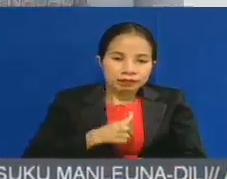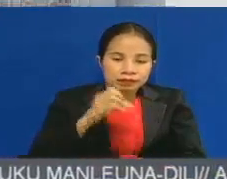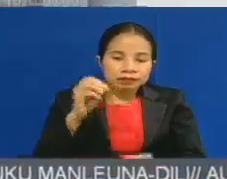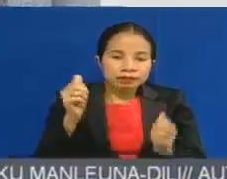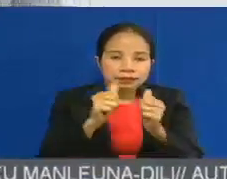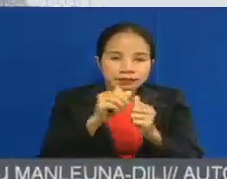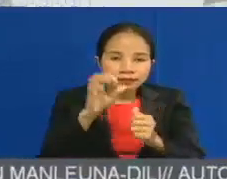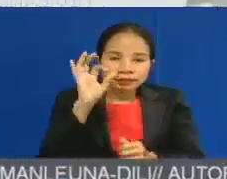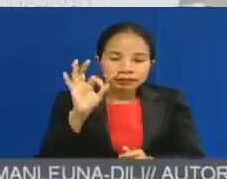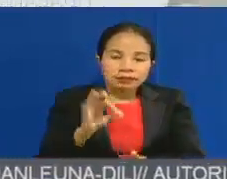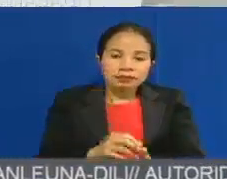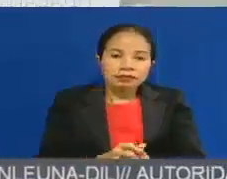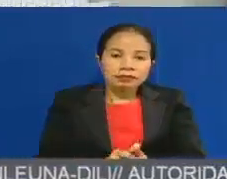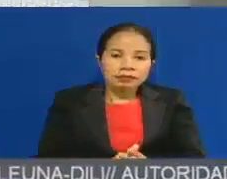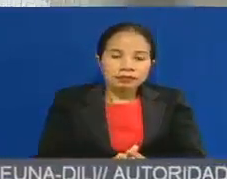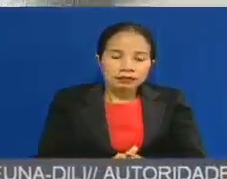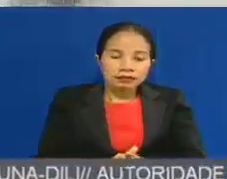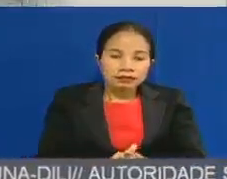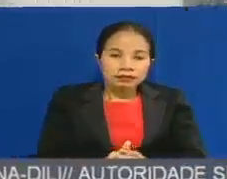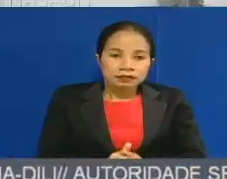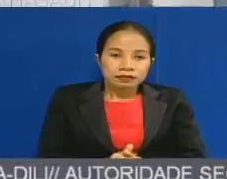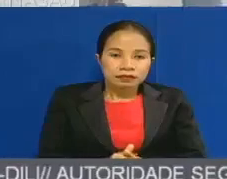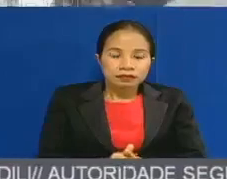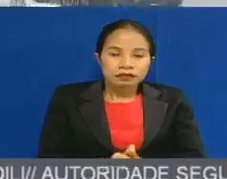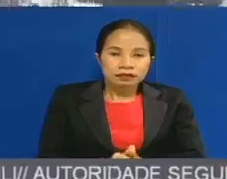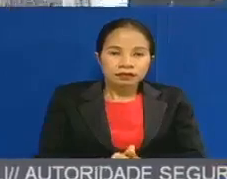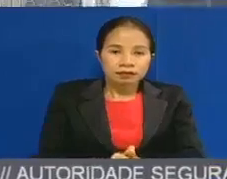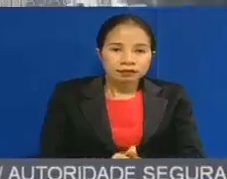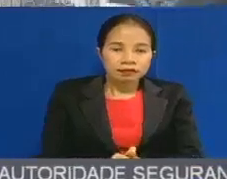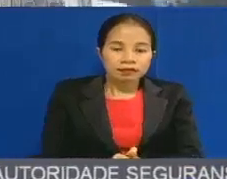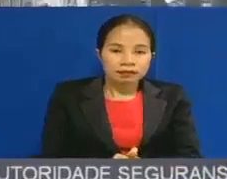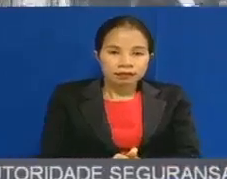Hamutuxia. Albito Alves, Raimundo da Concisão, ba RTTLI.